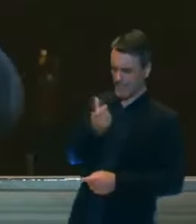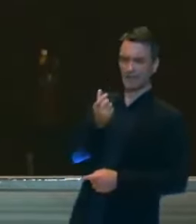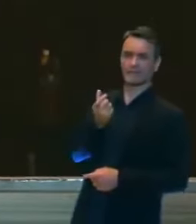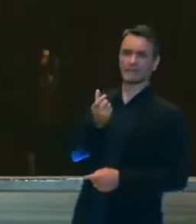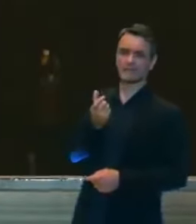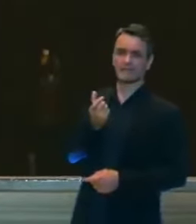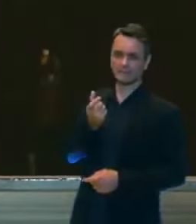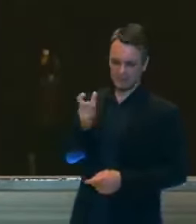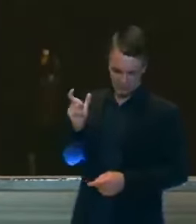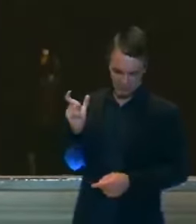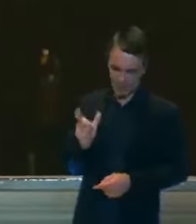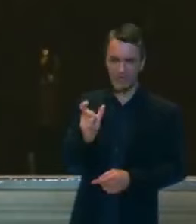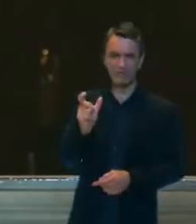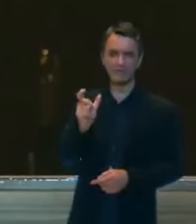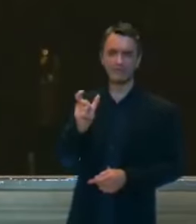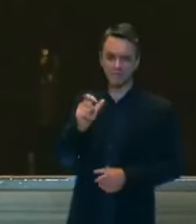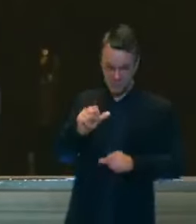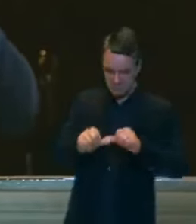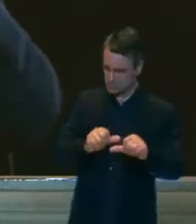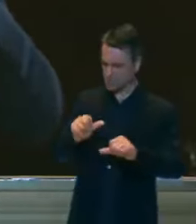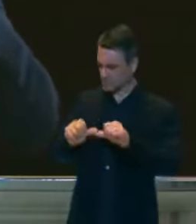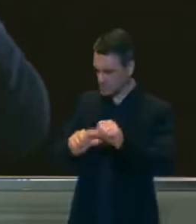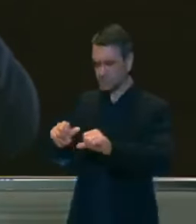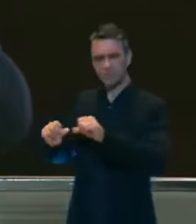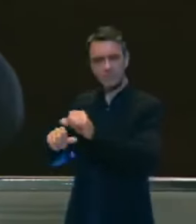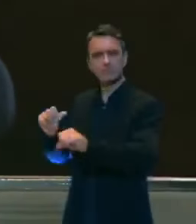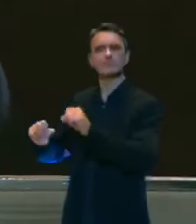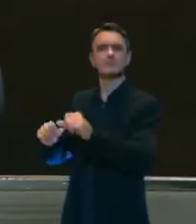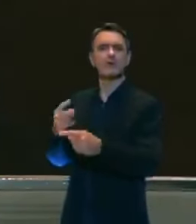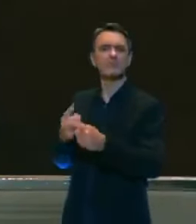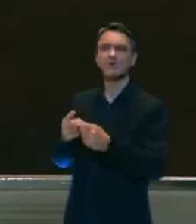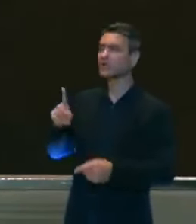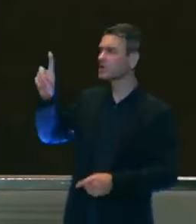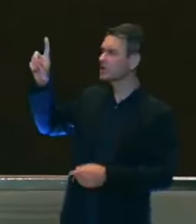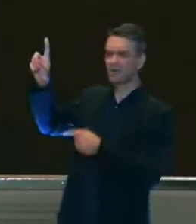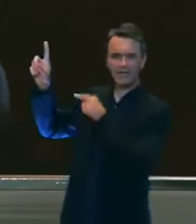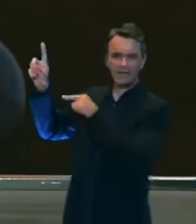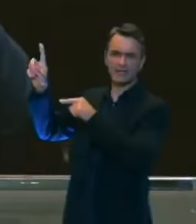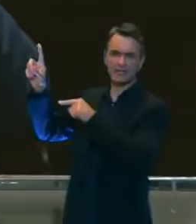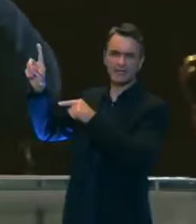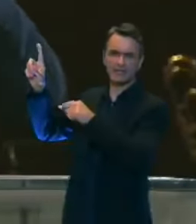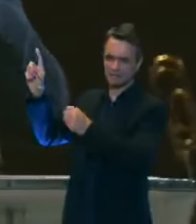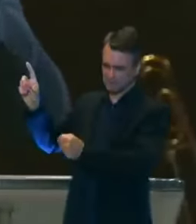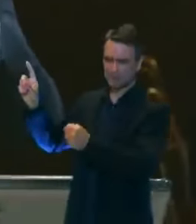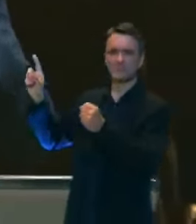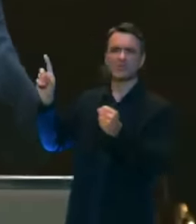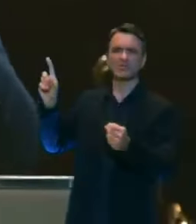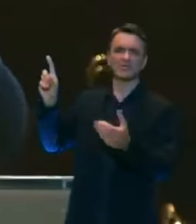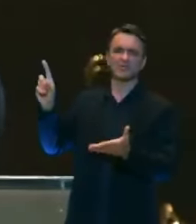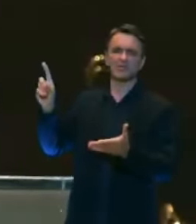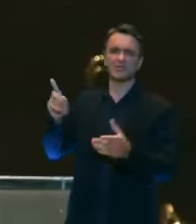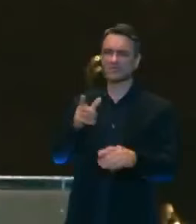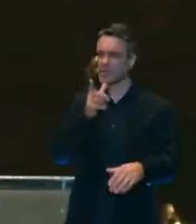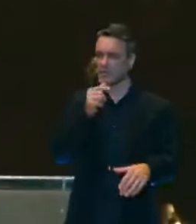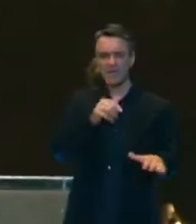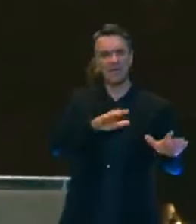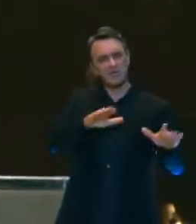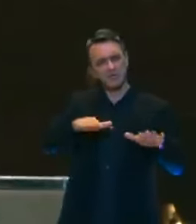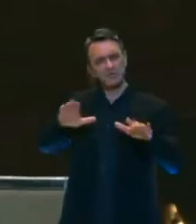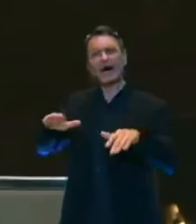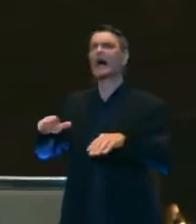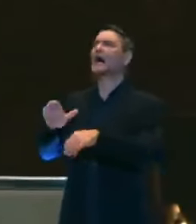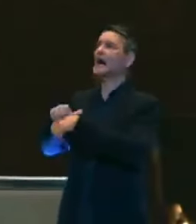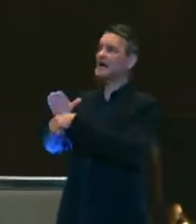coisas serão transformadas. Ele é Deus. Ele fez montanhas assim. Ele fez os mares assim. Ele fez